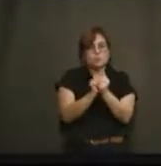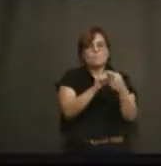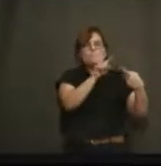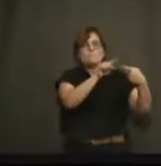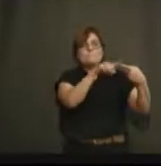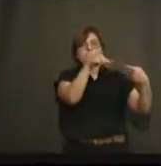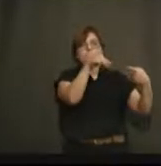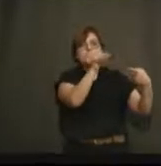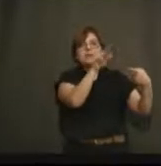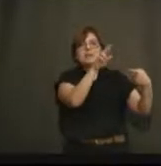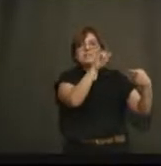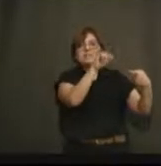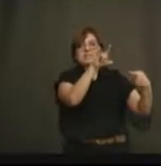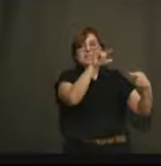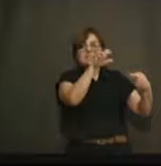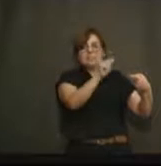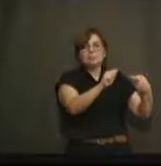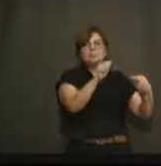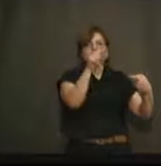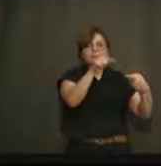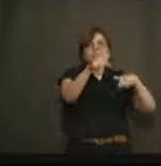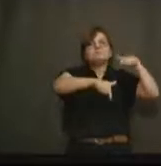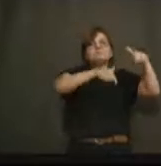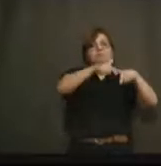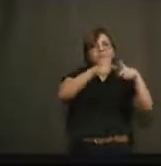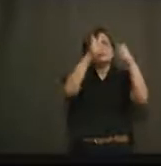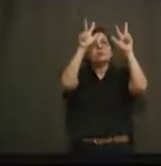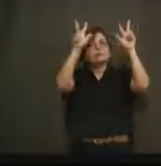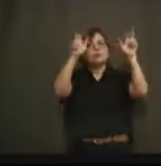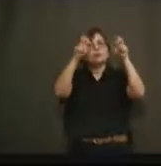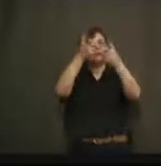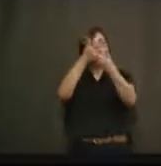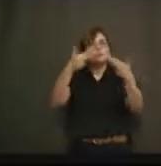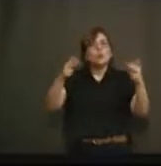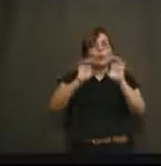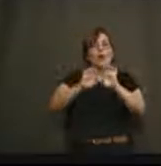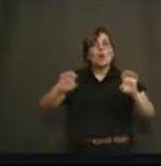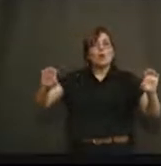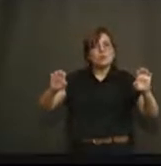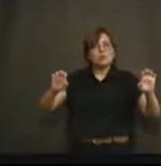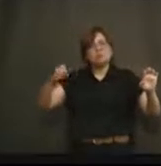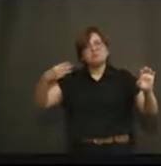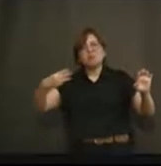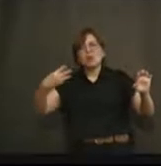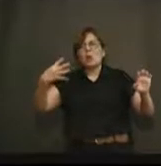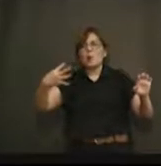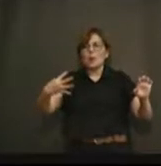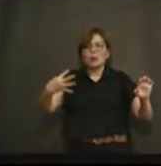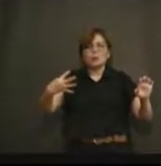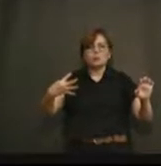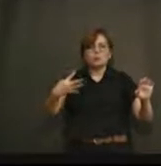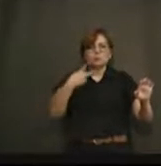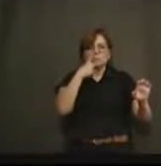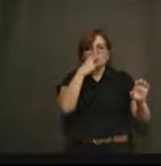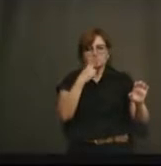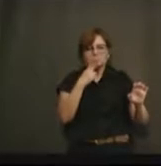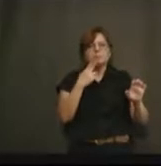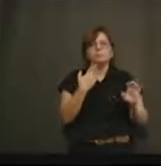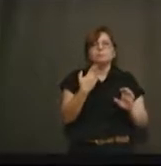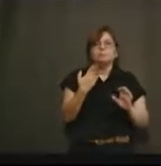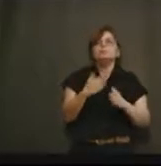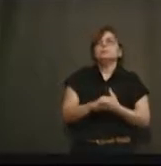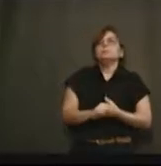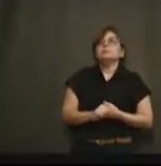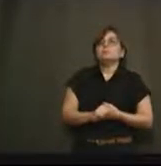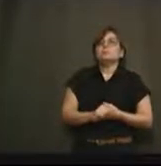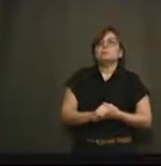se a memória não me atraiçoa, a equações diferenciais de ordem 3 e 4. Agora, é importante deixar claro o